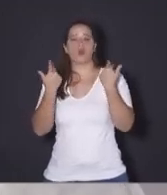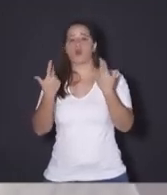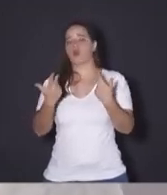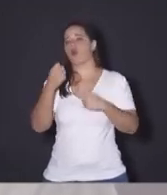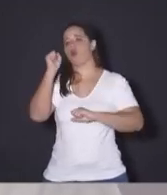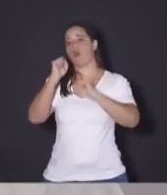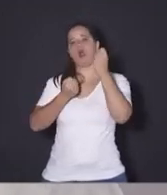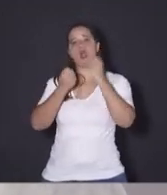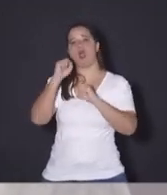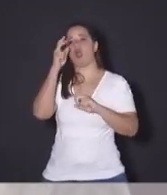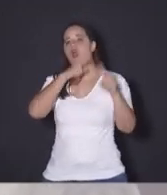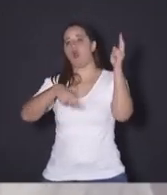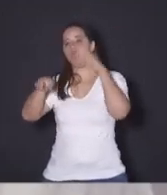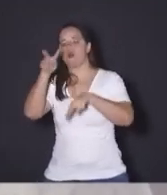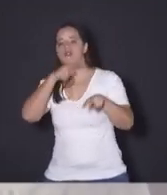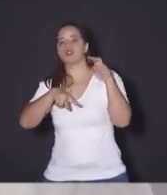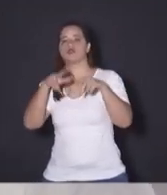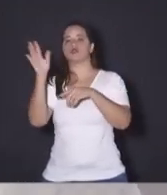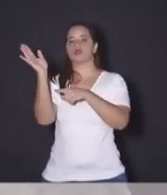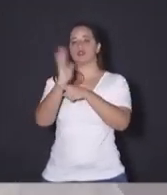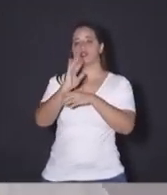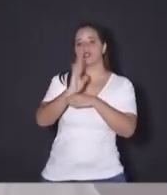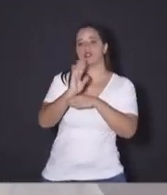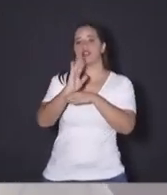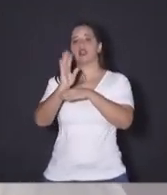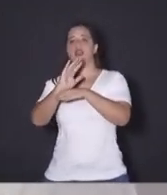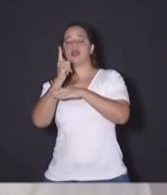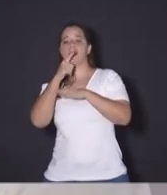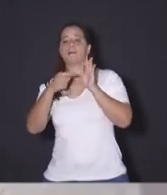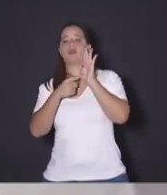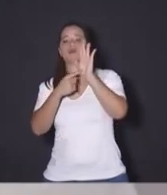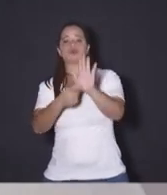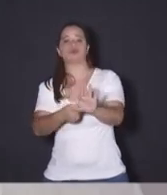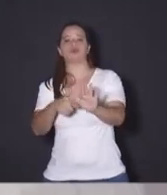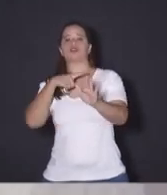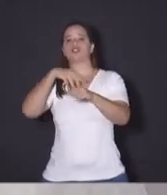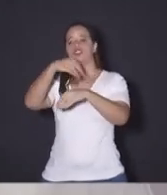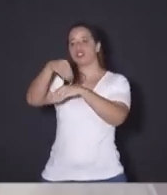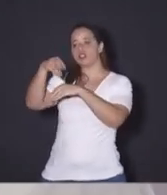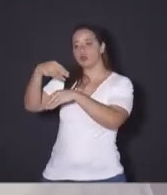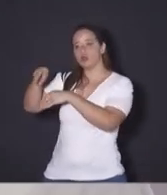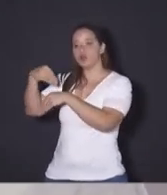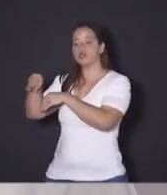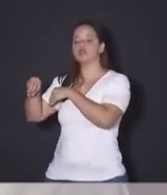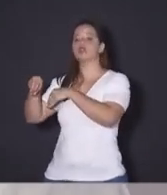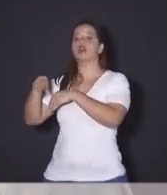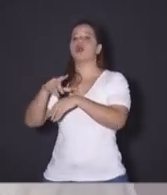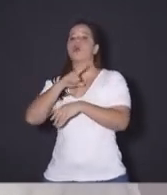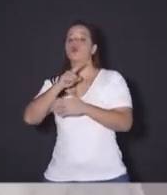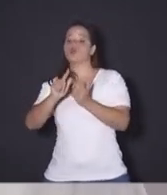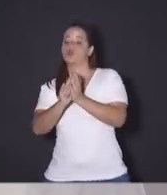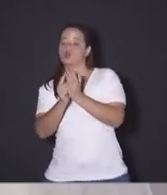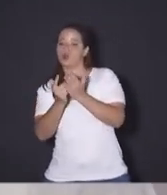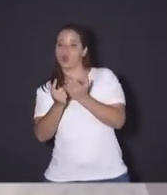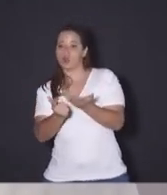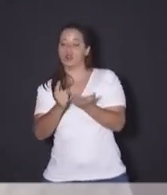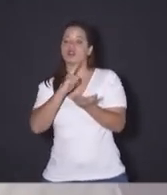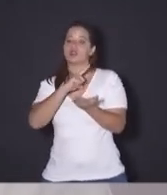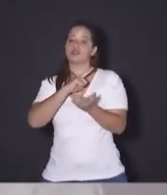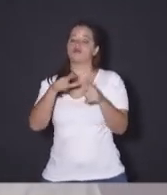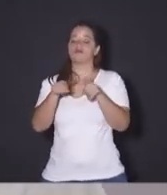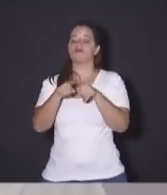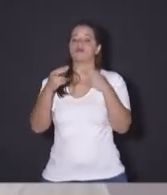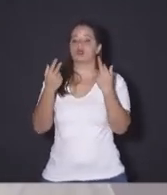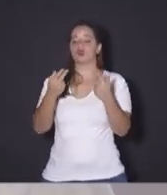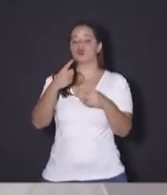né como audiovisual cinema você tem produção exibição ea distribuição é como o jornalismo também todas